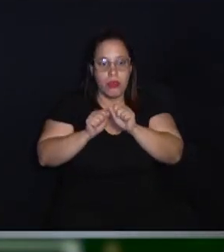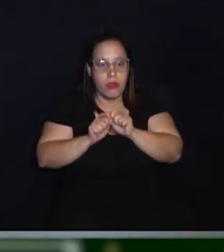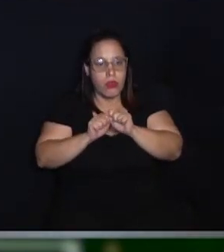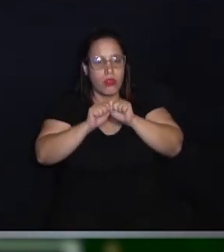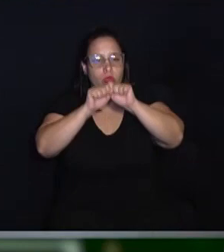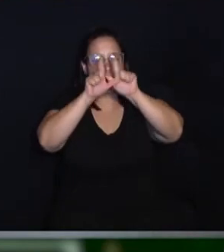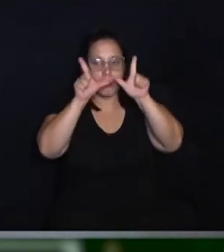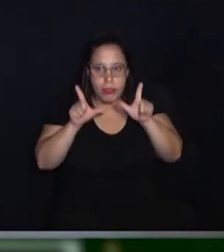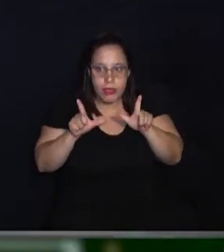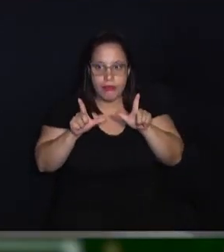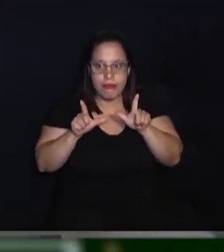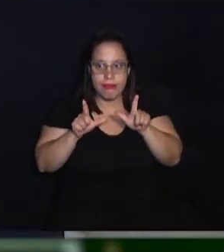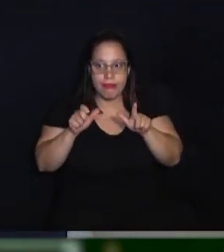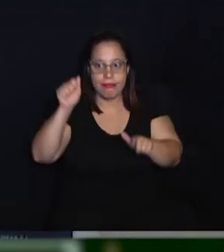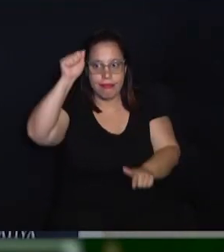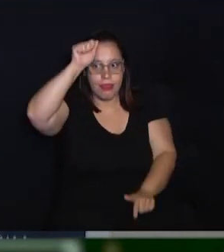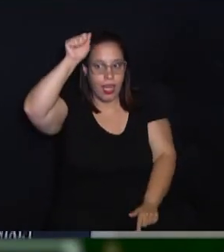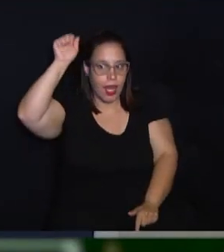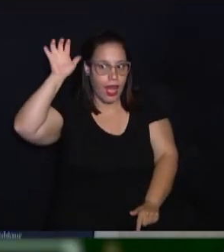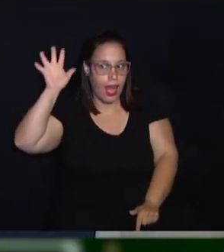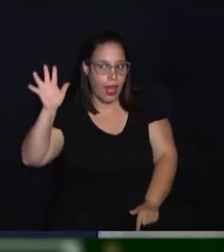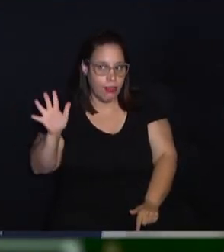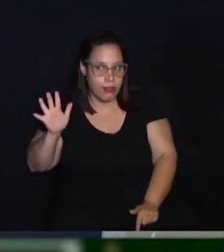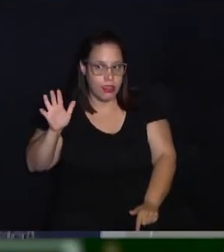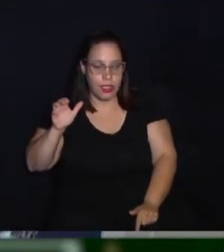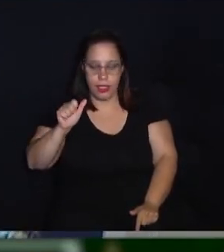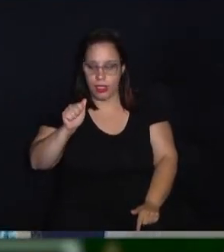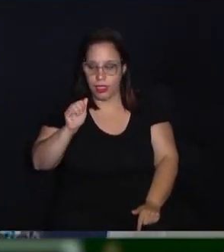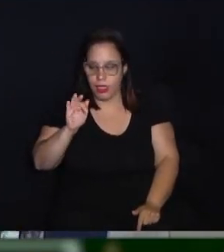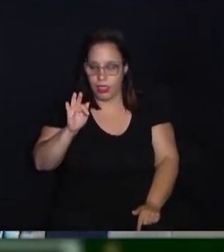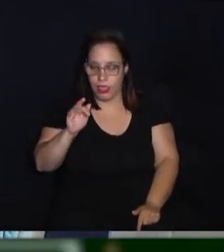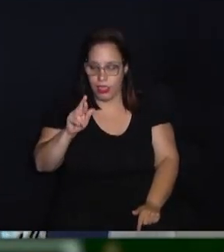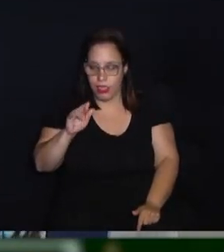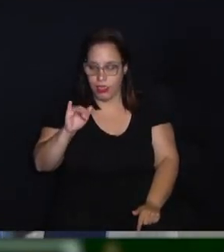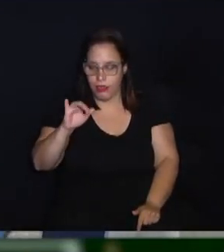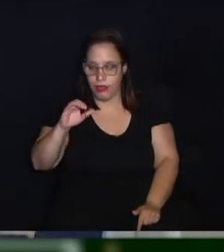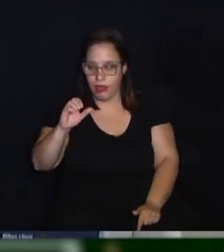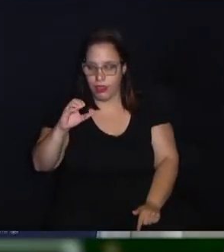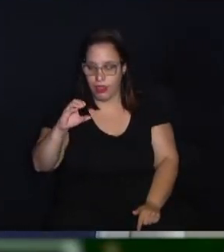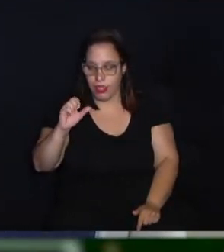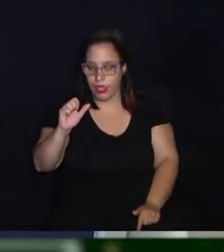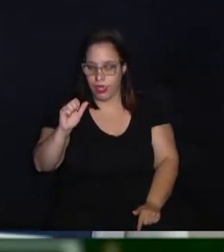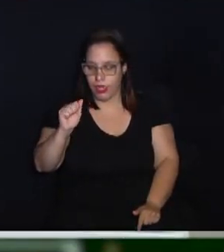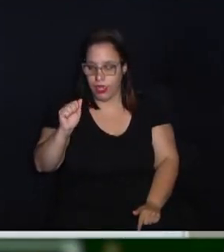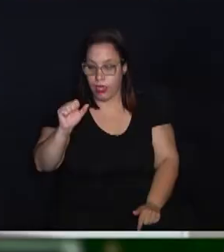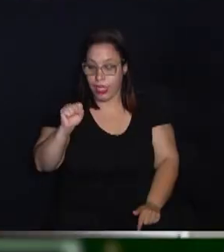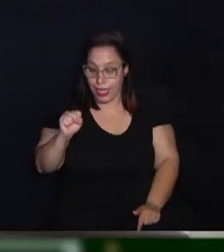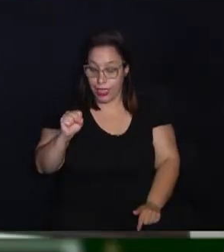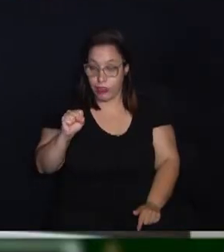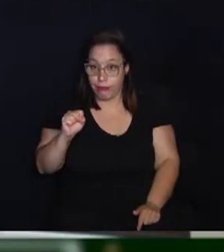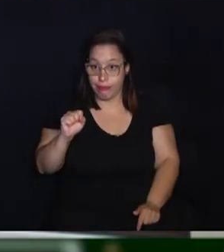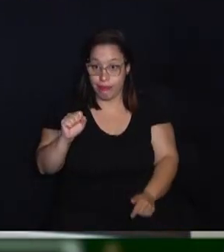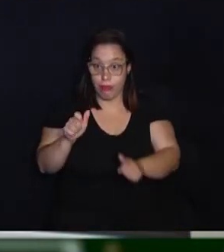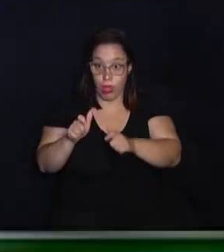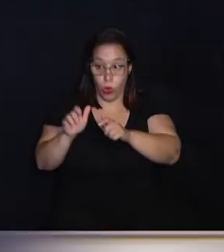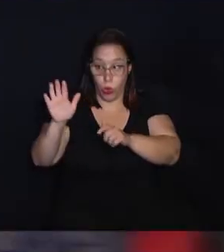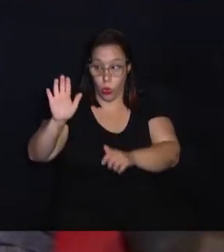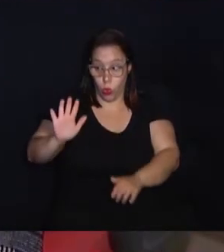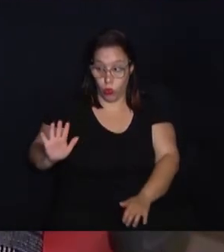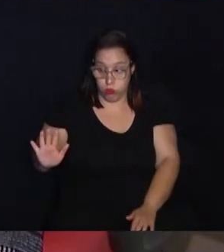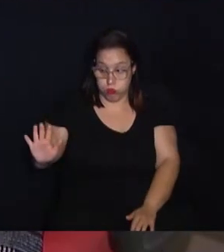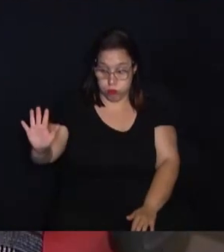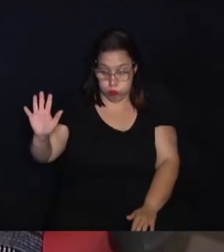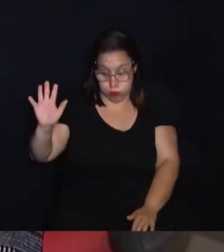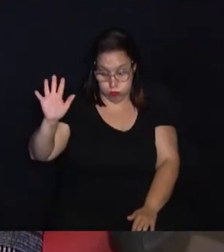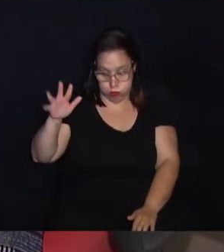África, as Áfricas, como eu costumo dizer, não é? Porque a África É um continente gigantesco, não é?